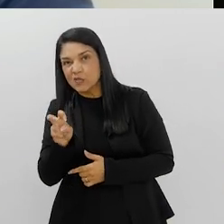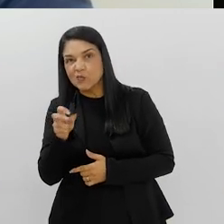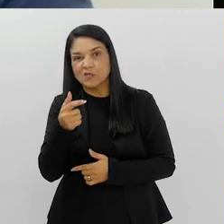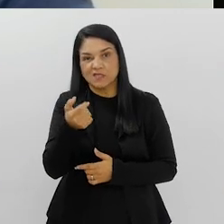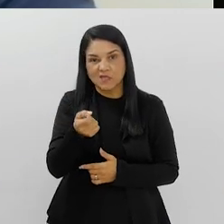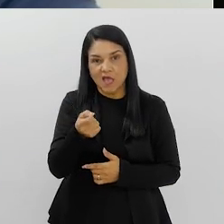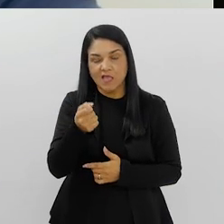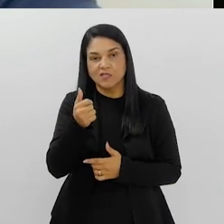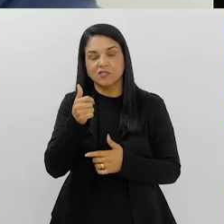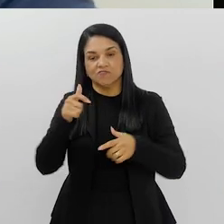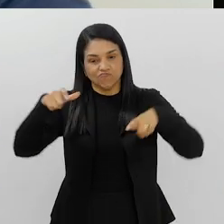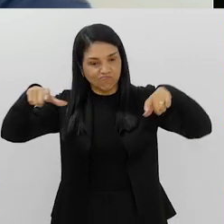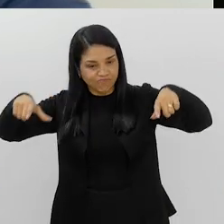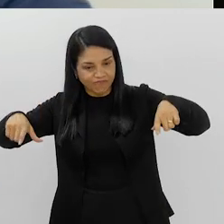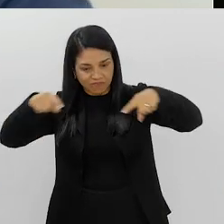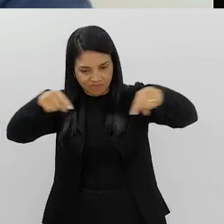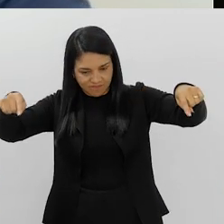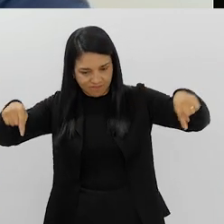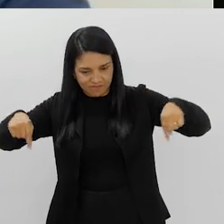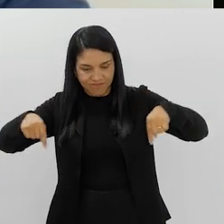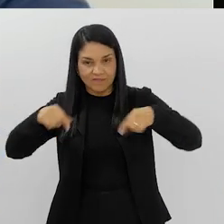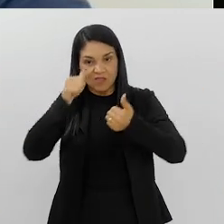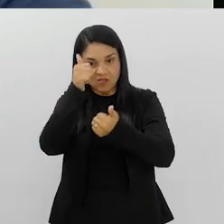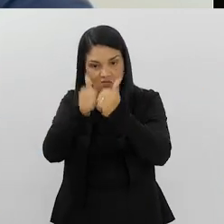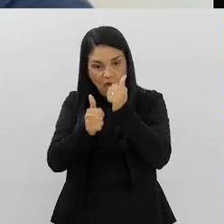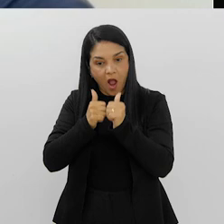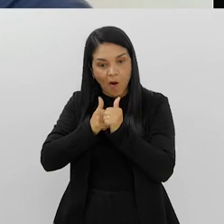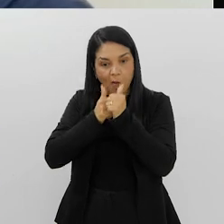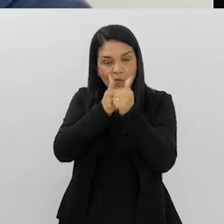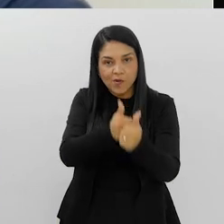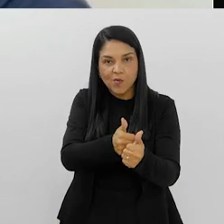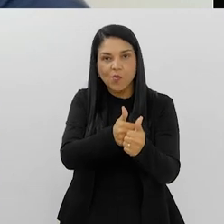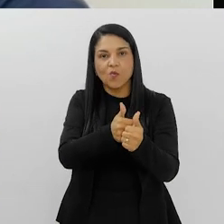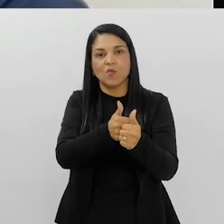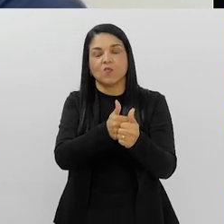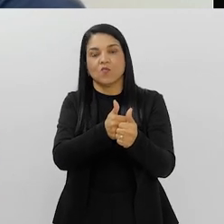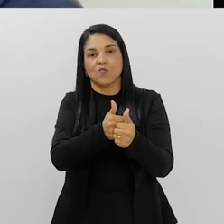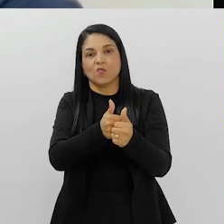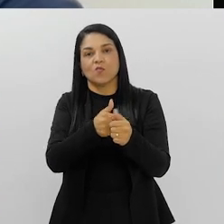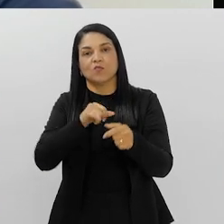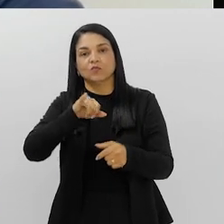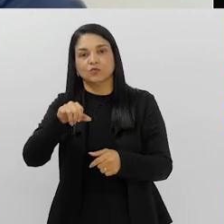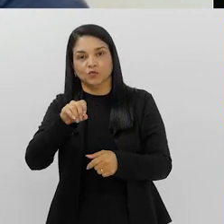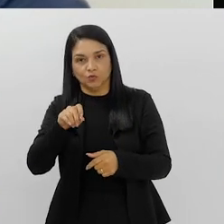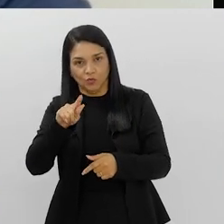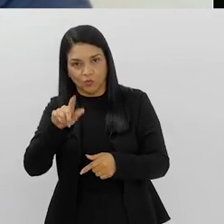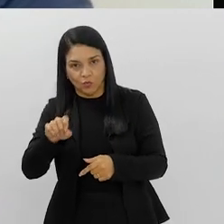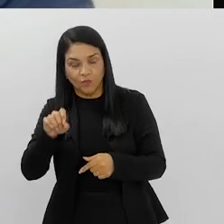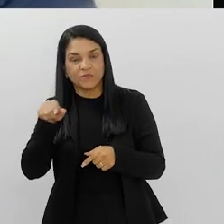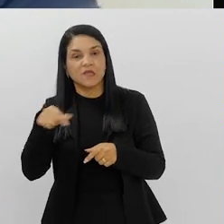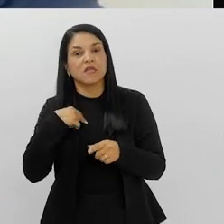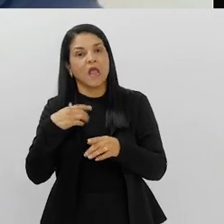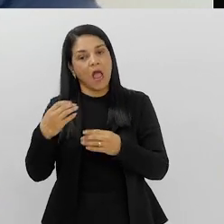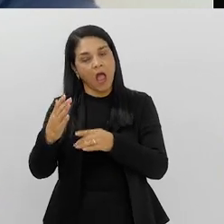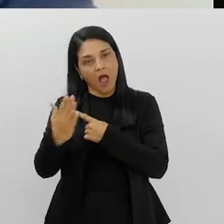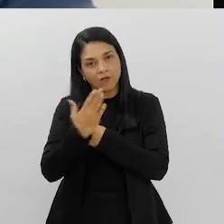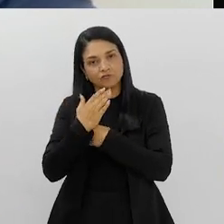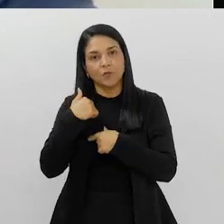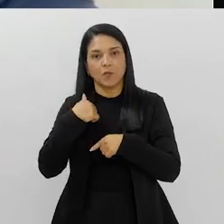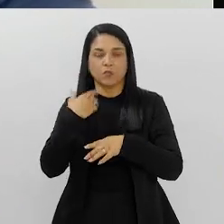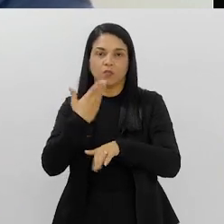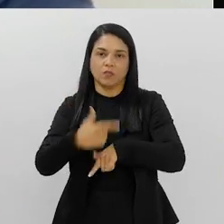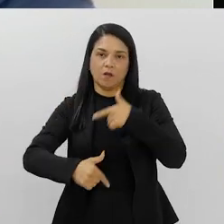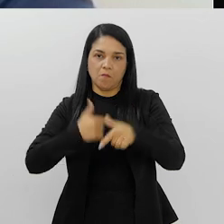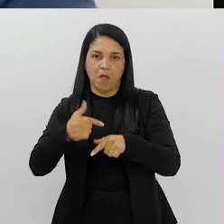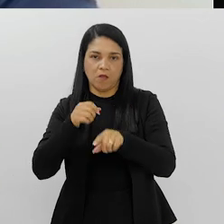vivo de cada atleta, né? Eu acompanhando também, tipo assim, tendo essa autonomia nessa montagem de elenco, isso ajuda muito o trabalho do